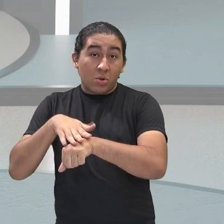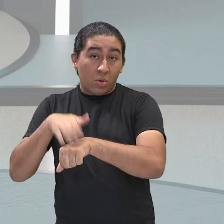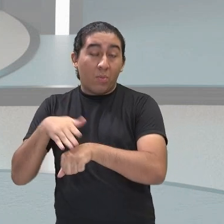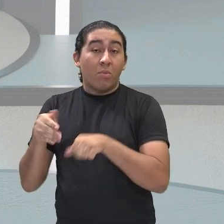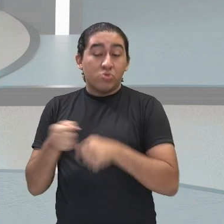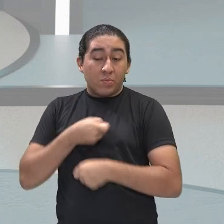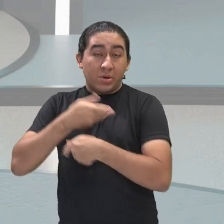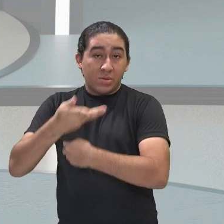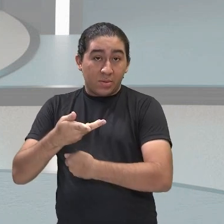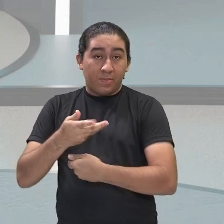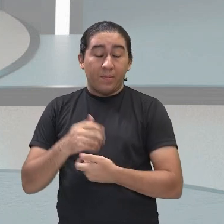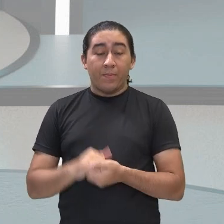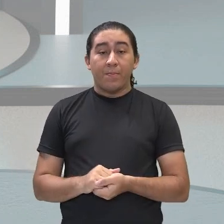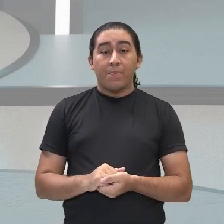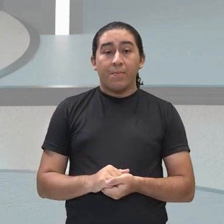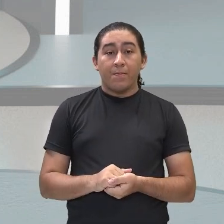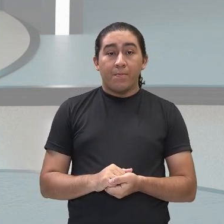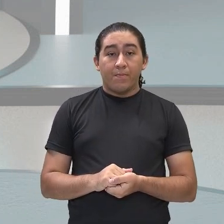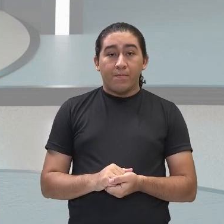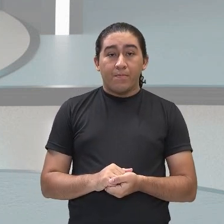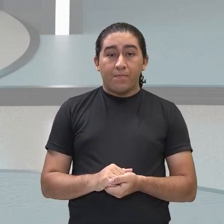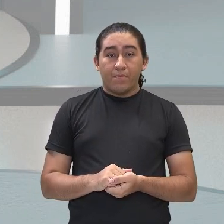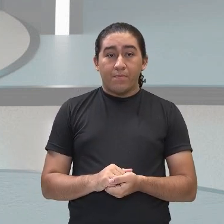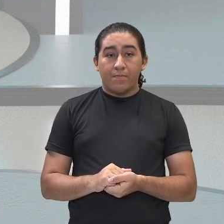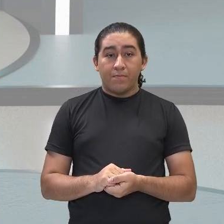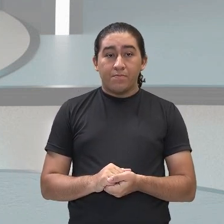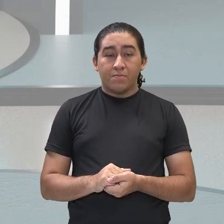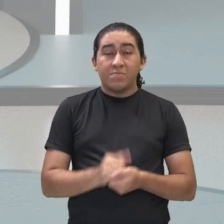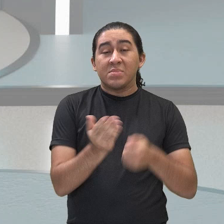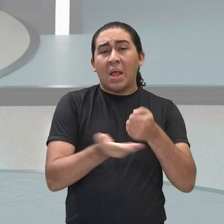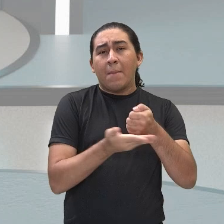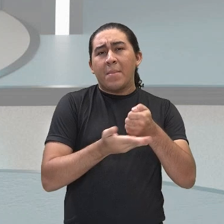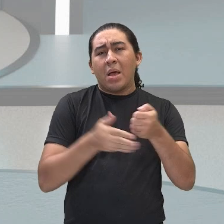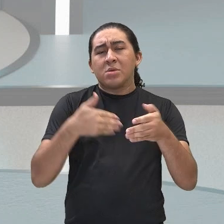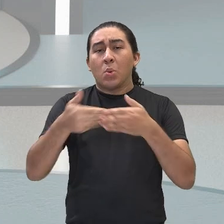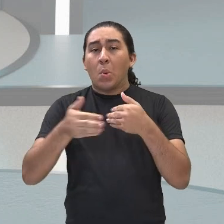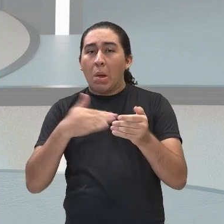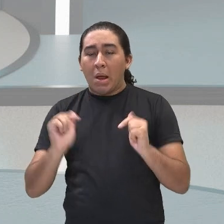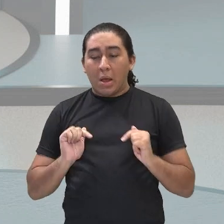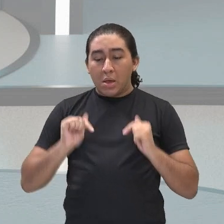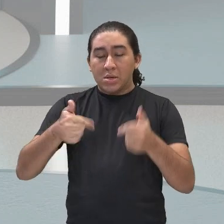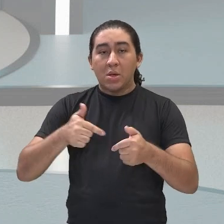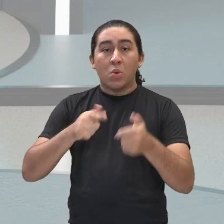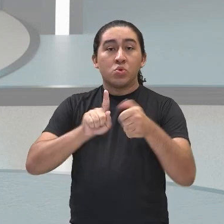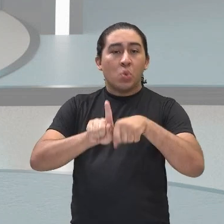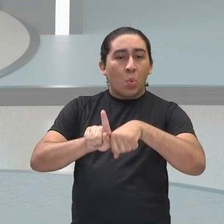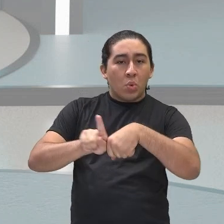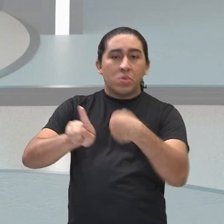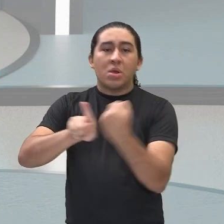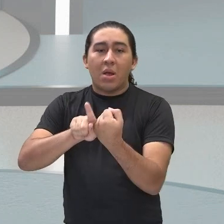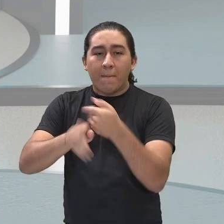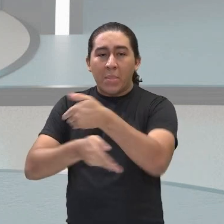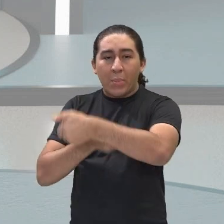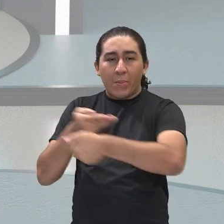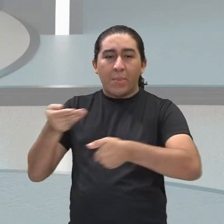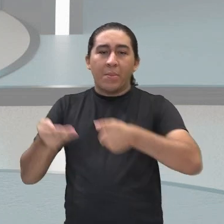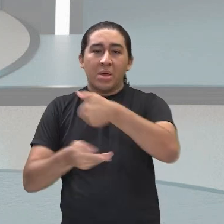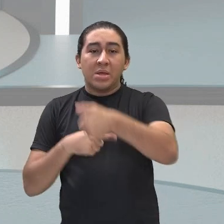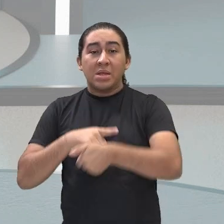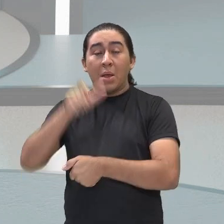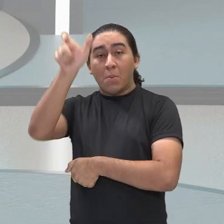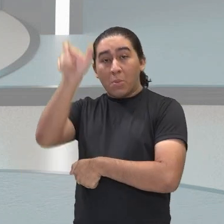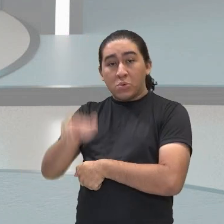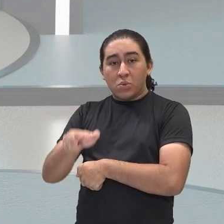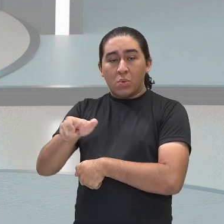Le Breton nos traz, no fundamento de qualquer prática social, como mediador privilegiado e pivô da presença